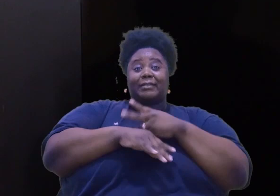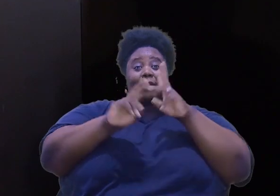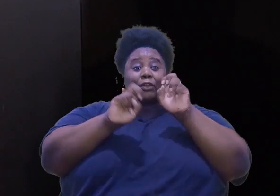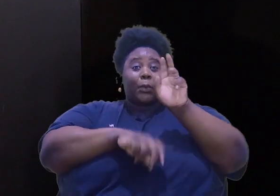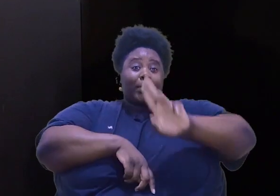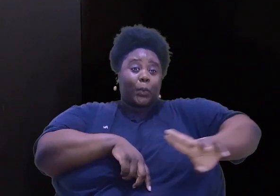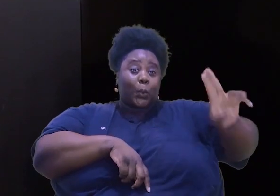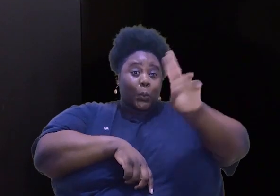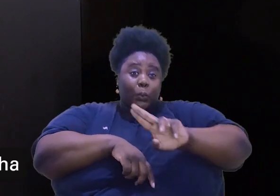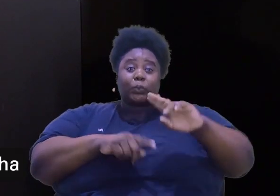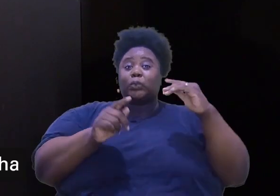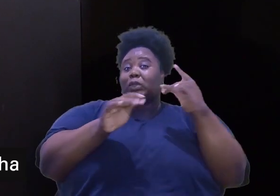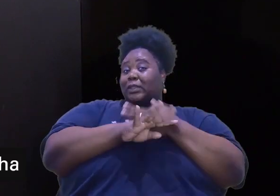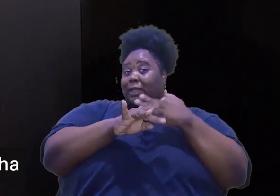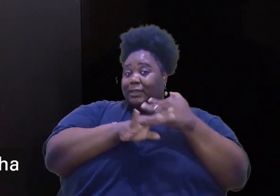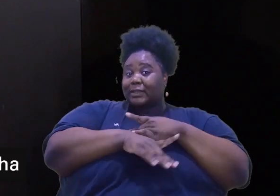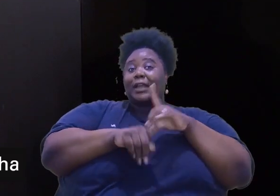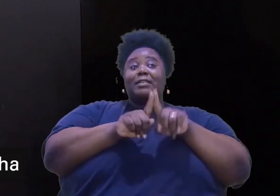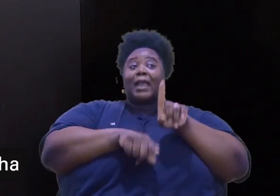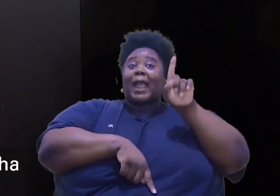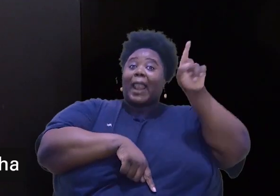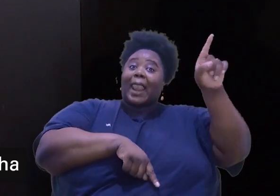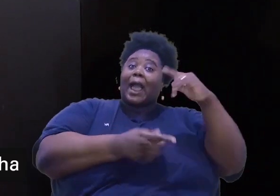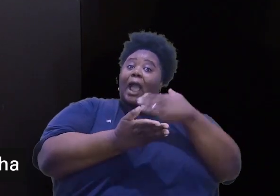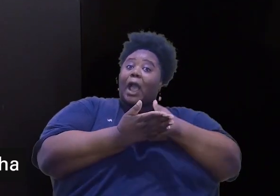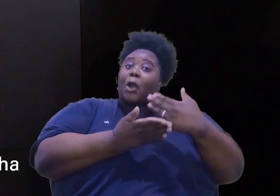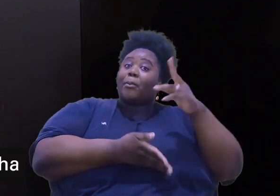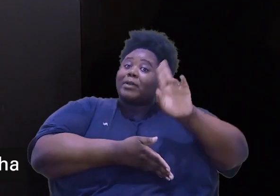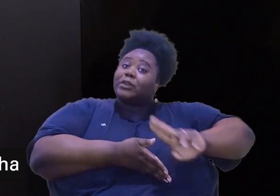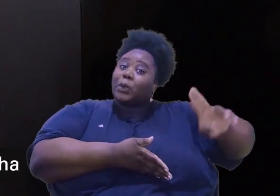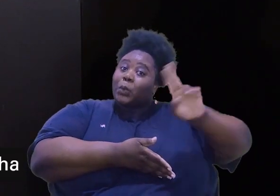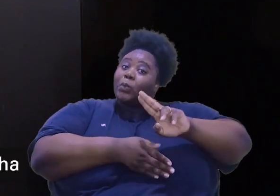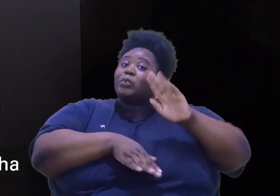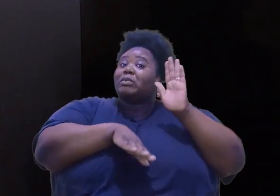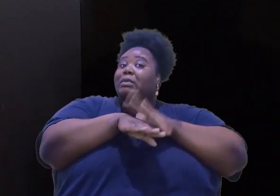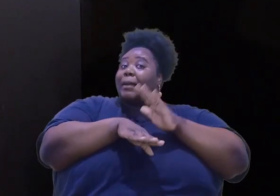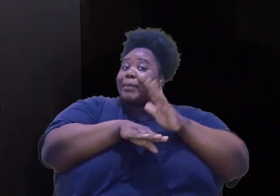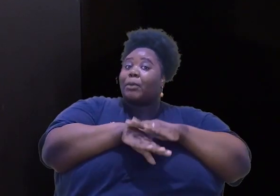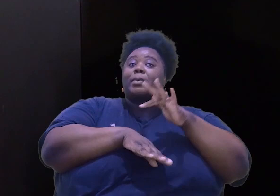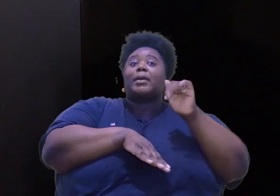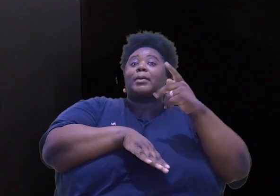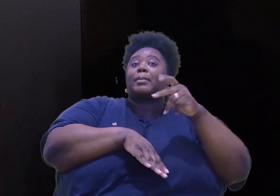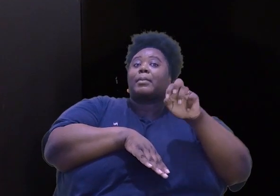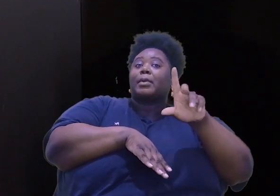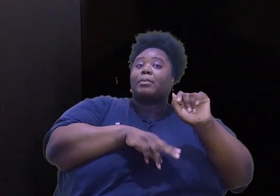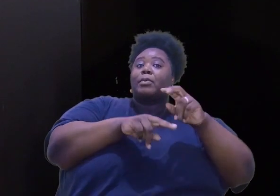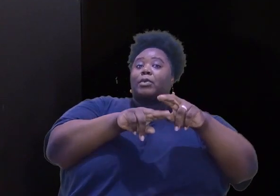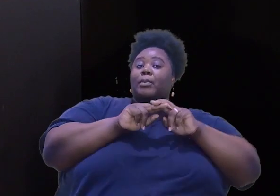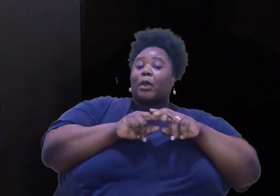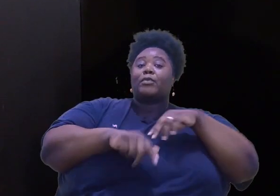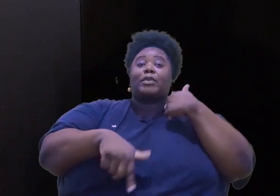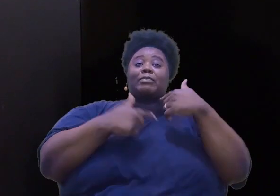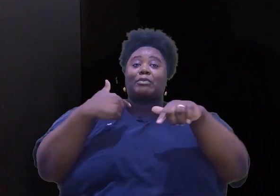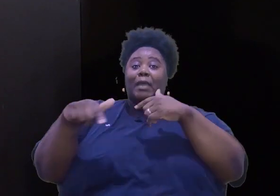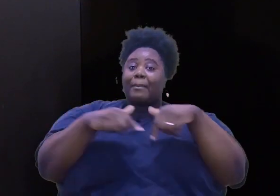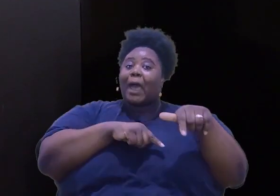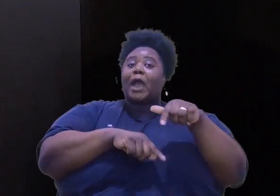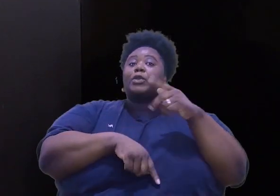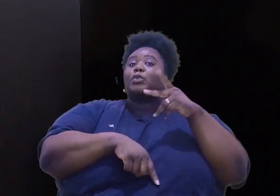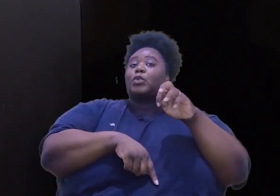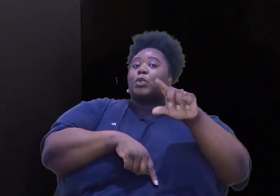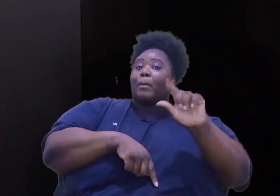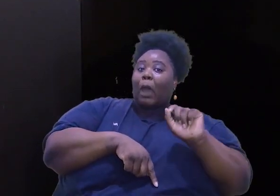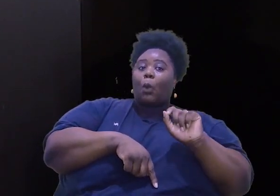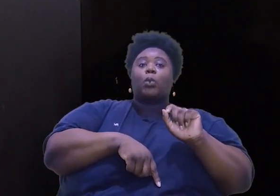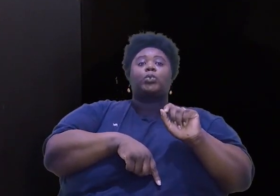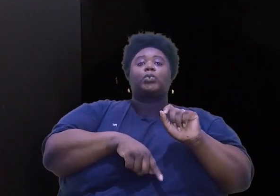usos da cidade, e ela inicia com o uso da própria Pampulha, através do trabalho do Paulo Nazaré, ao